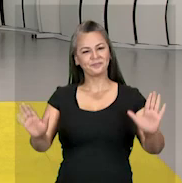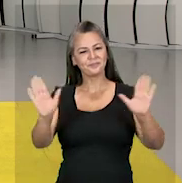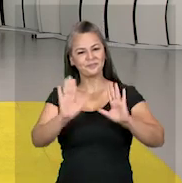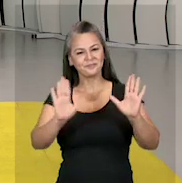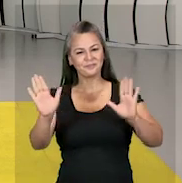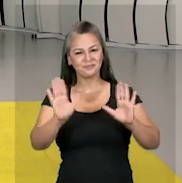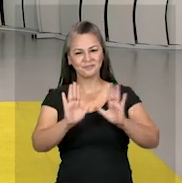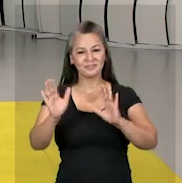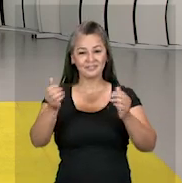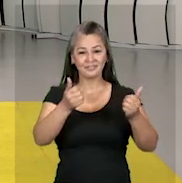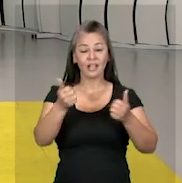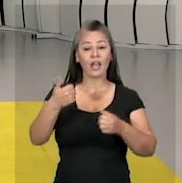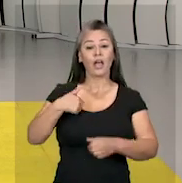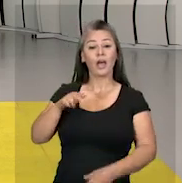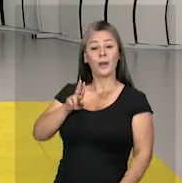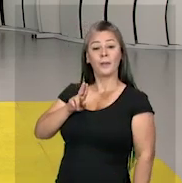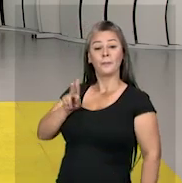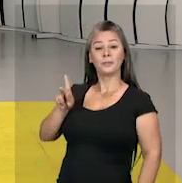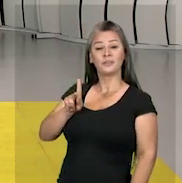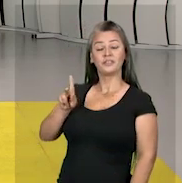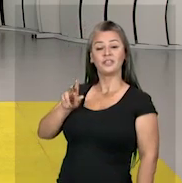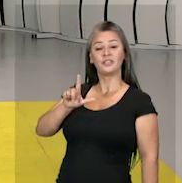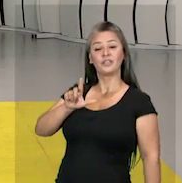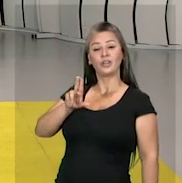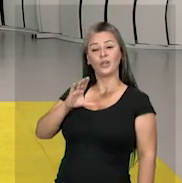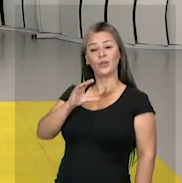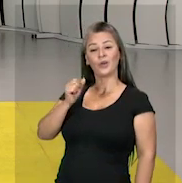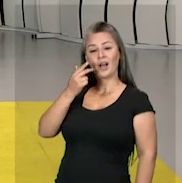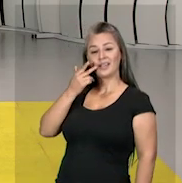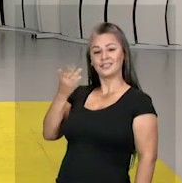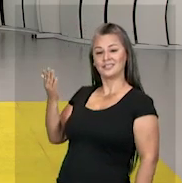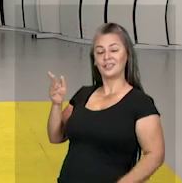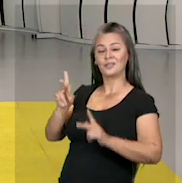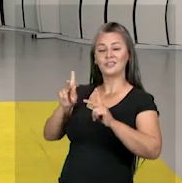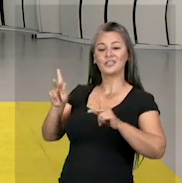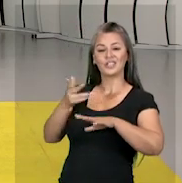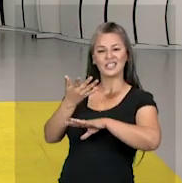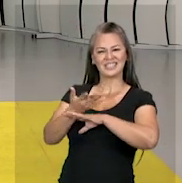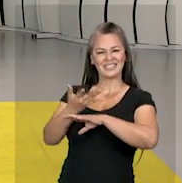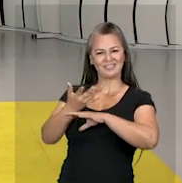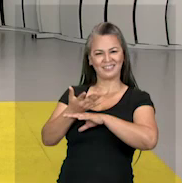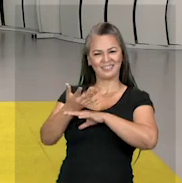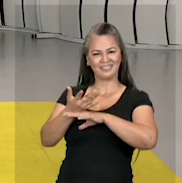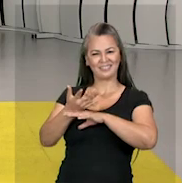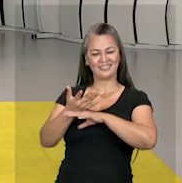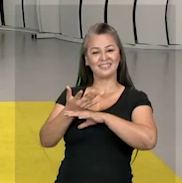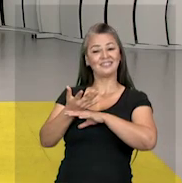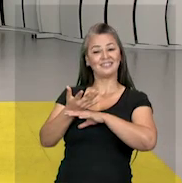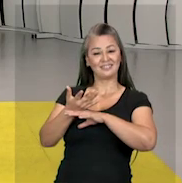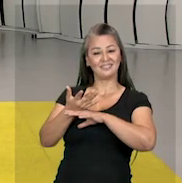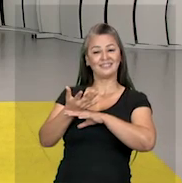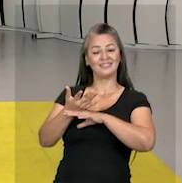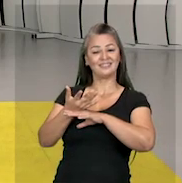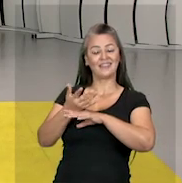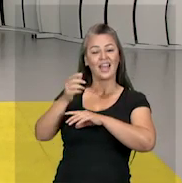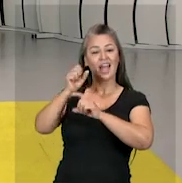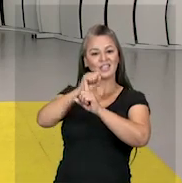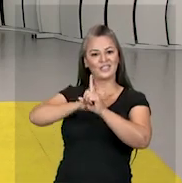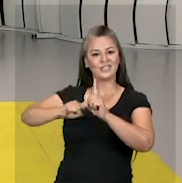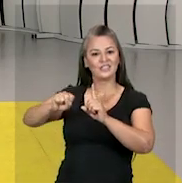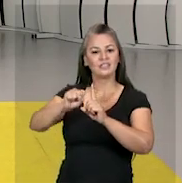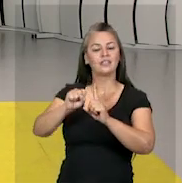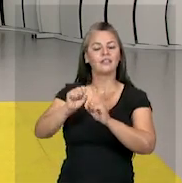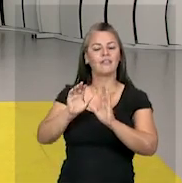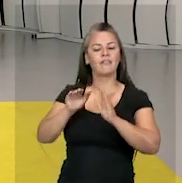Olá pessoal, professor Lucas com vocês aqui mais uma vez para a Sociologia no Enem. Hoje a gente vai discutir um assunto que está bastante na moda